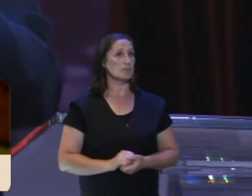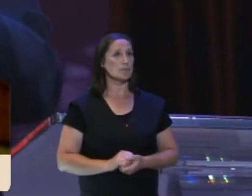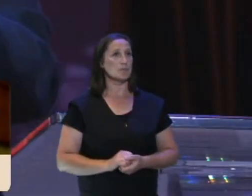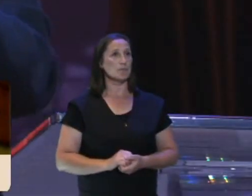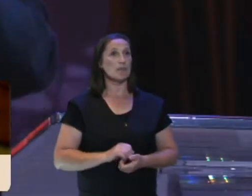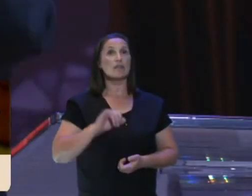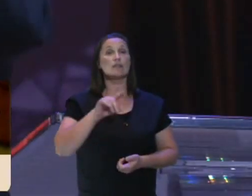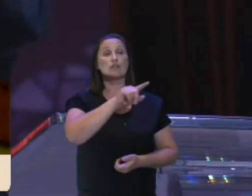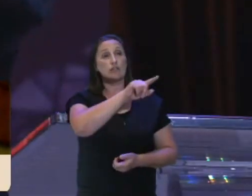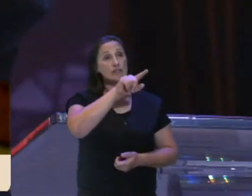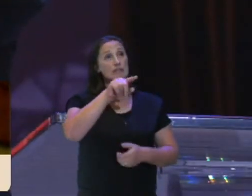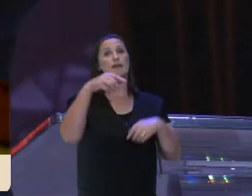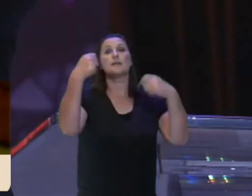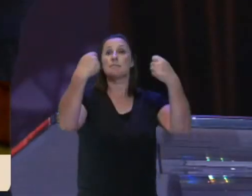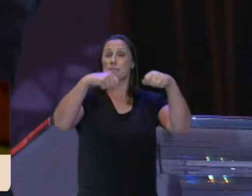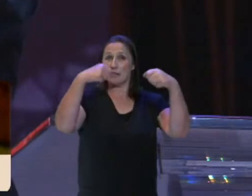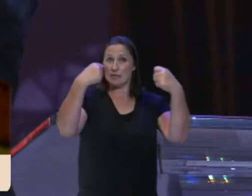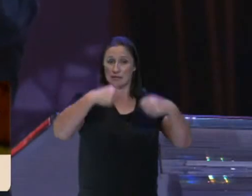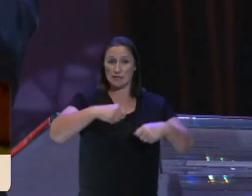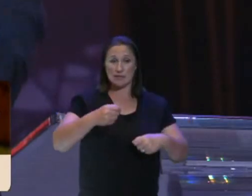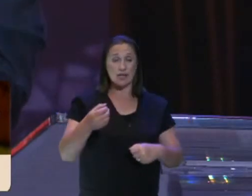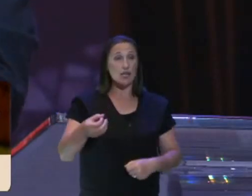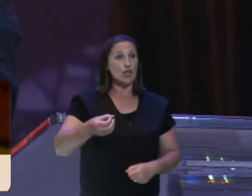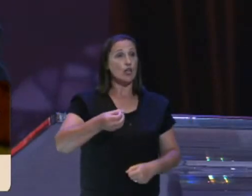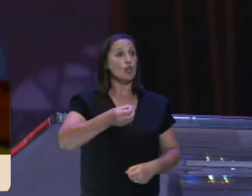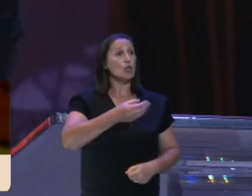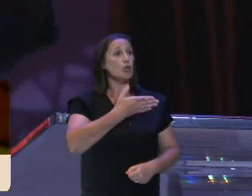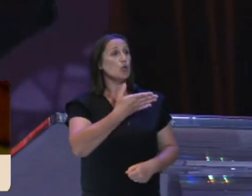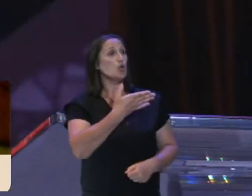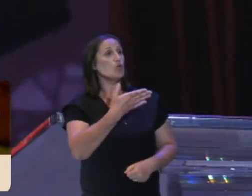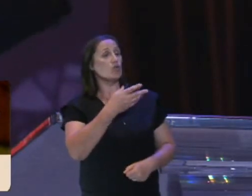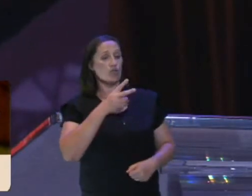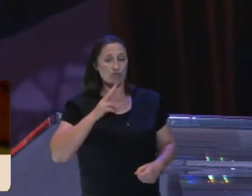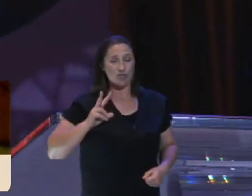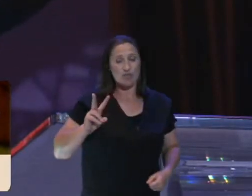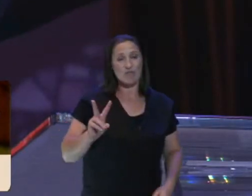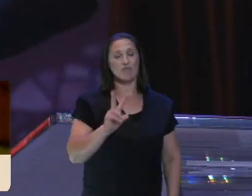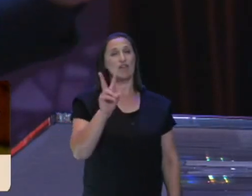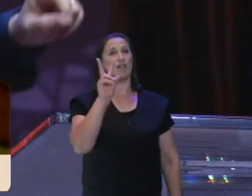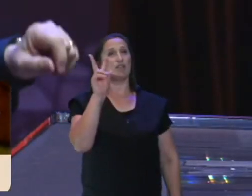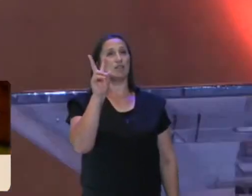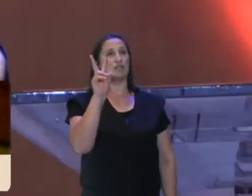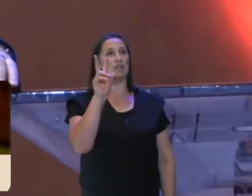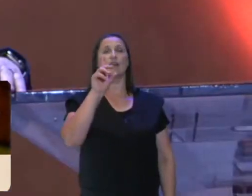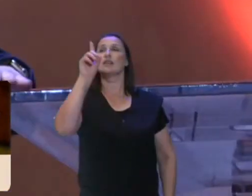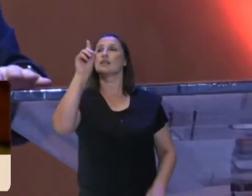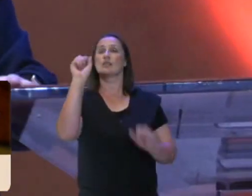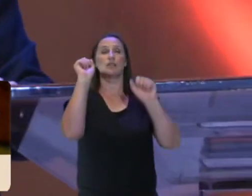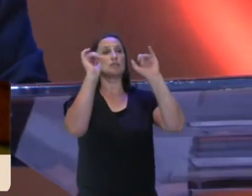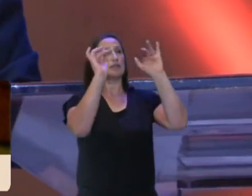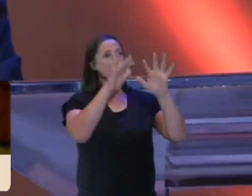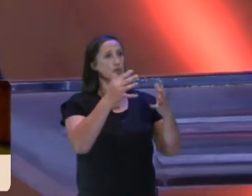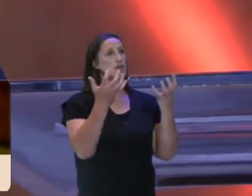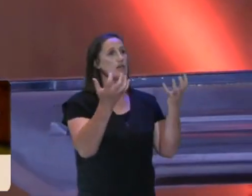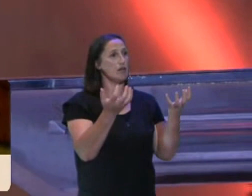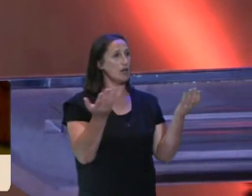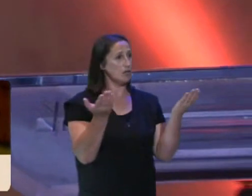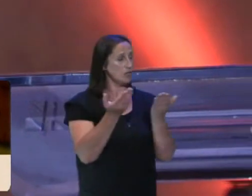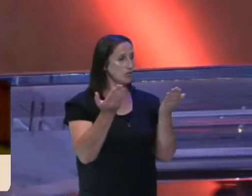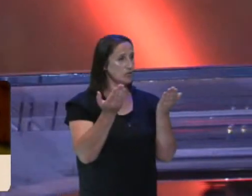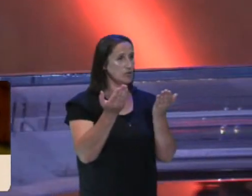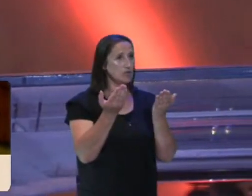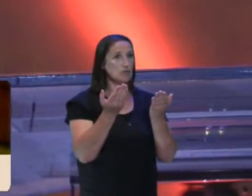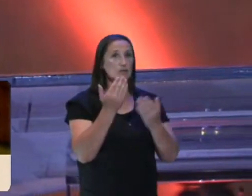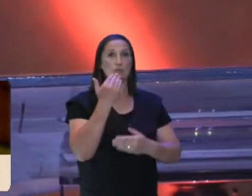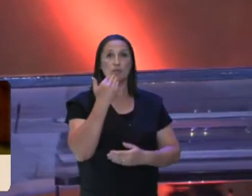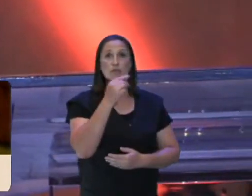se você precisa desse novo senso de valor, hoje o Senhor quer te abençoar. E eu vou convidar você que está